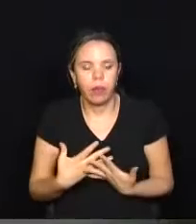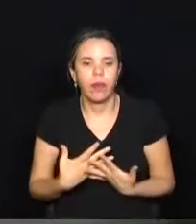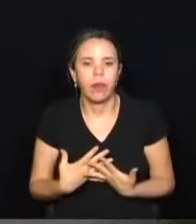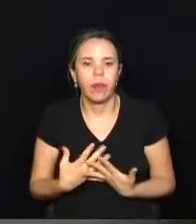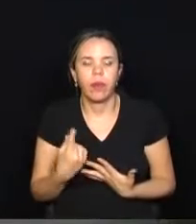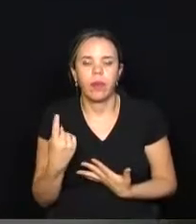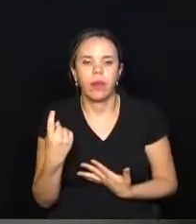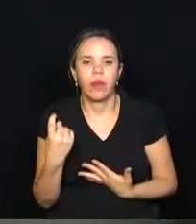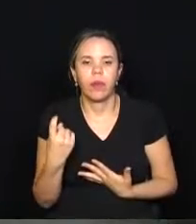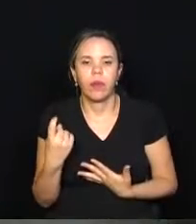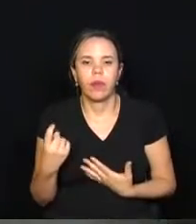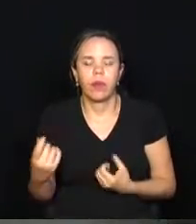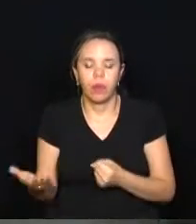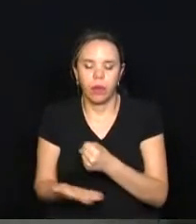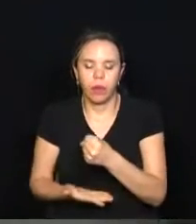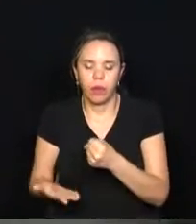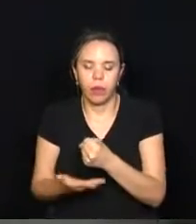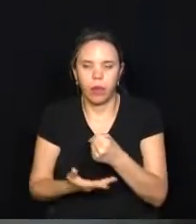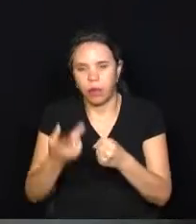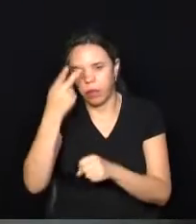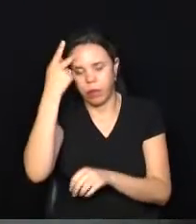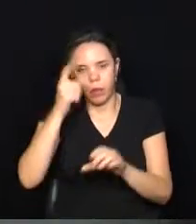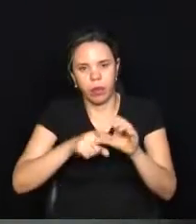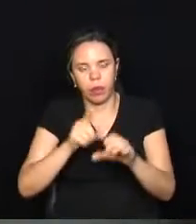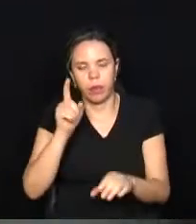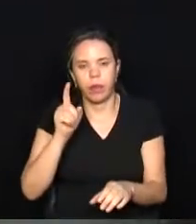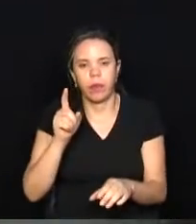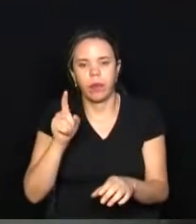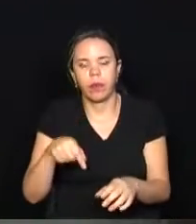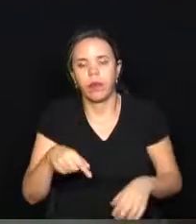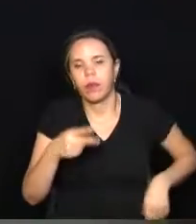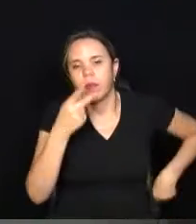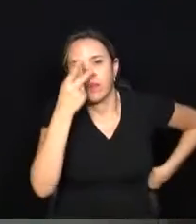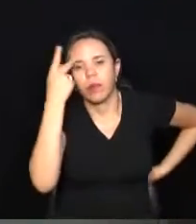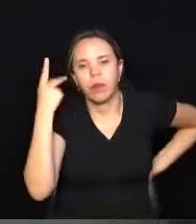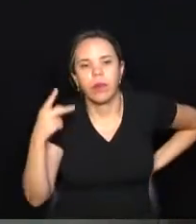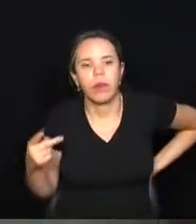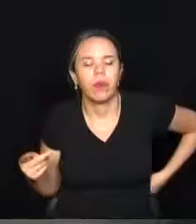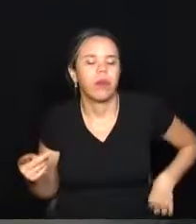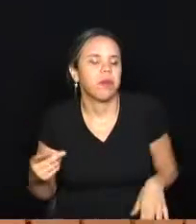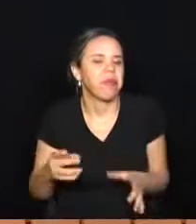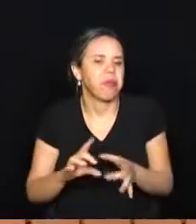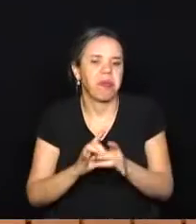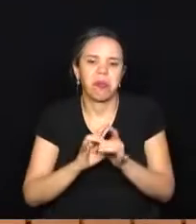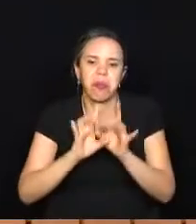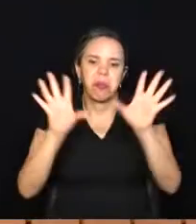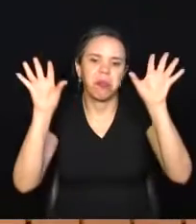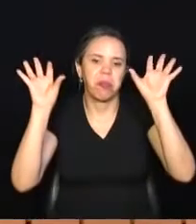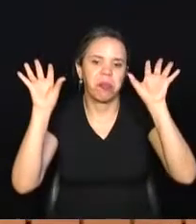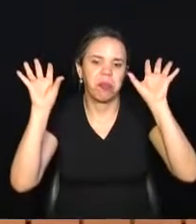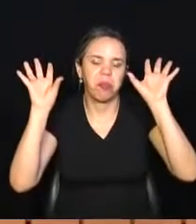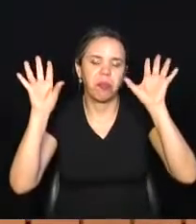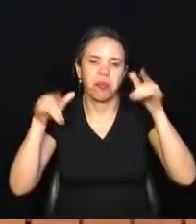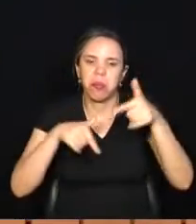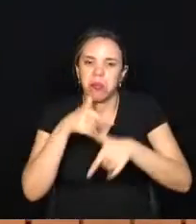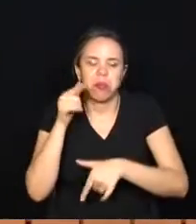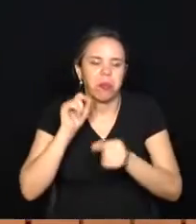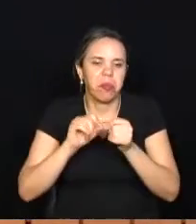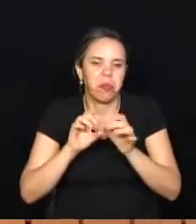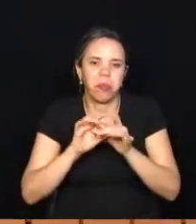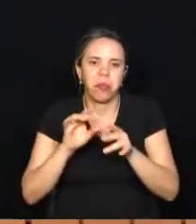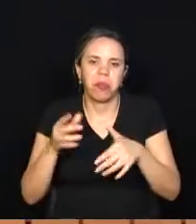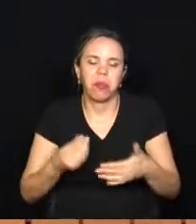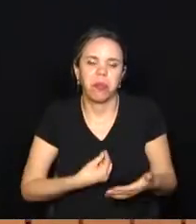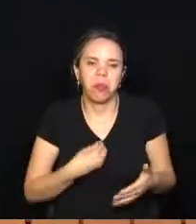1 são pessoas autônomas. Elas são totalmente autônomas, ou talvez até possa estar